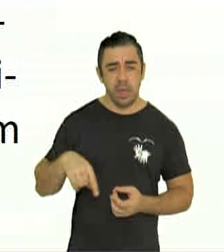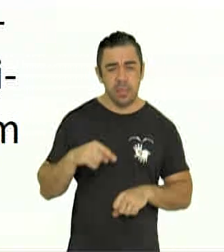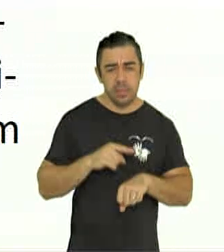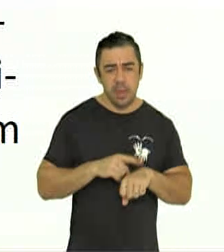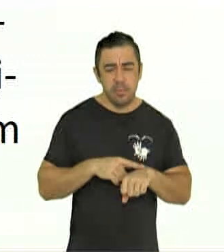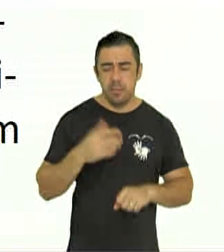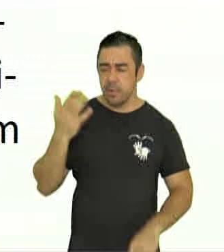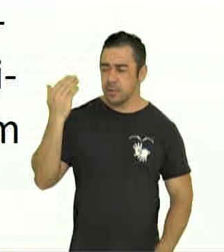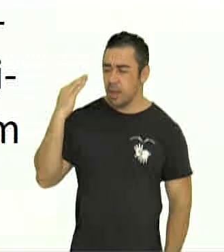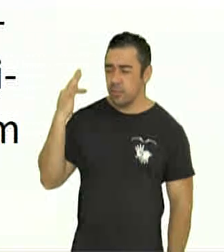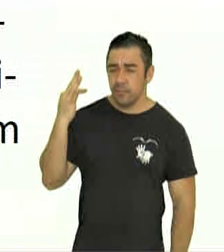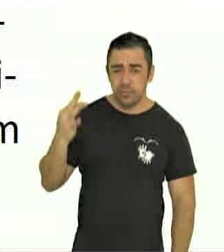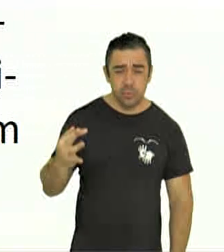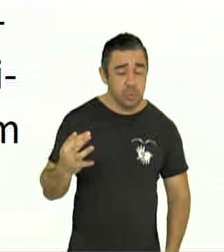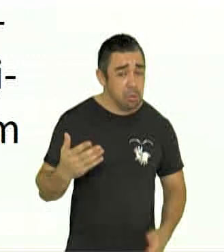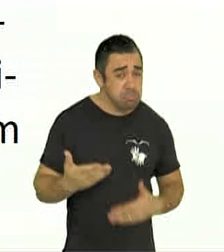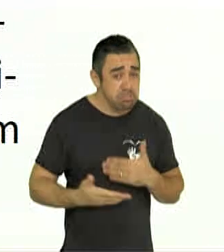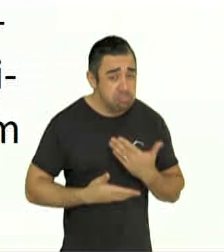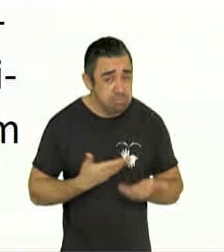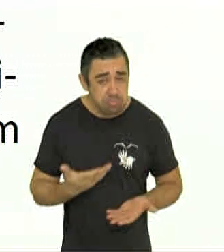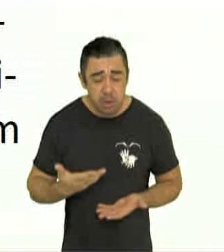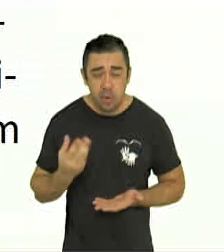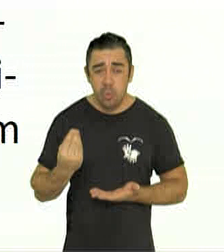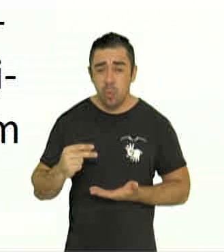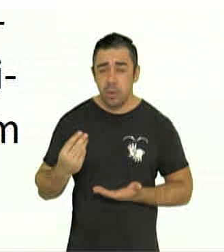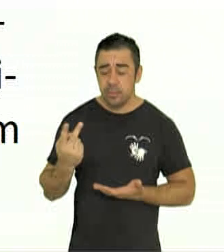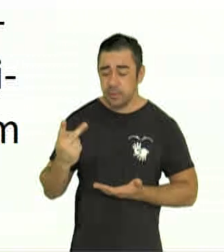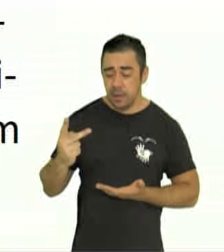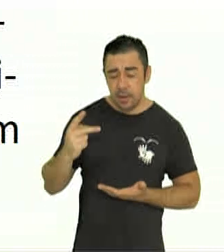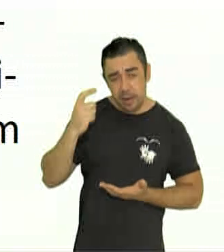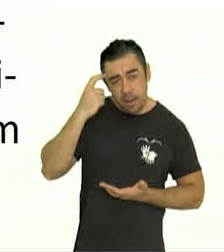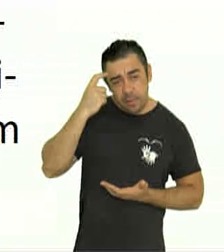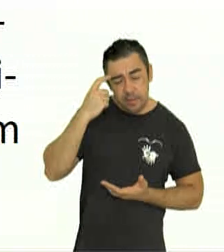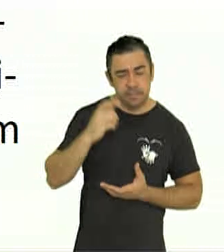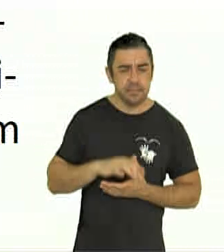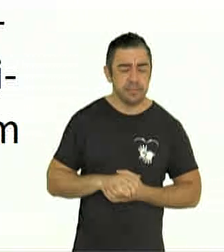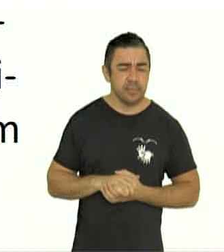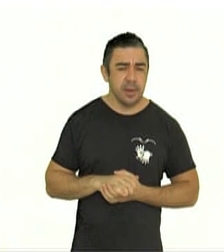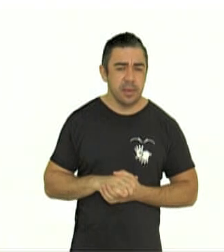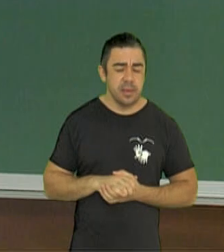passado e de futuro jamais se ramifica em sua cabeça alegre. Ele vive